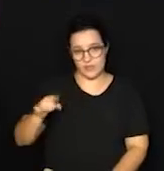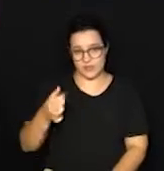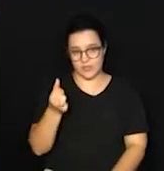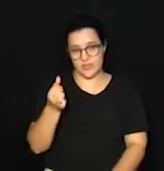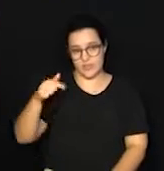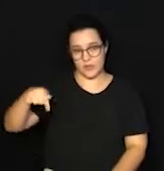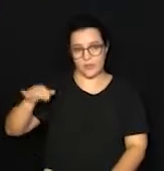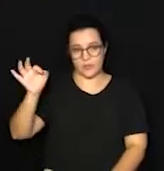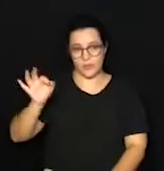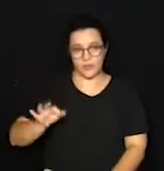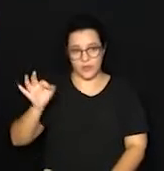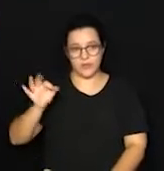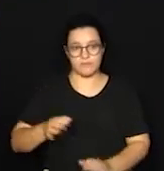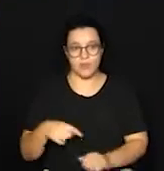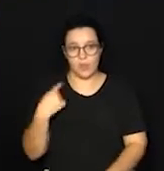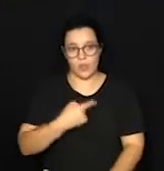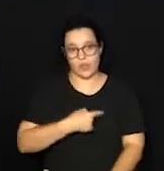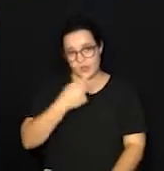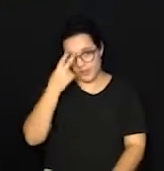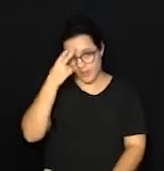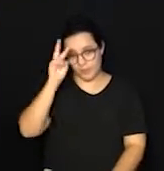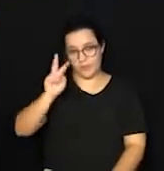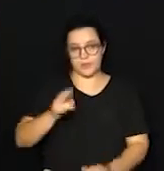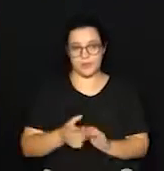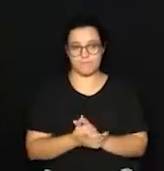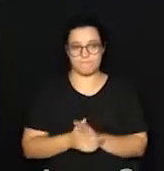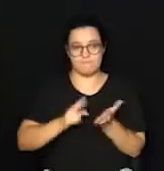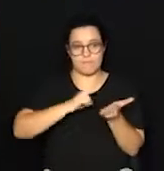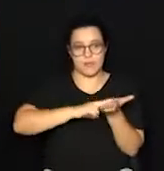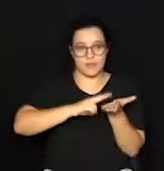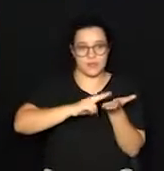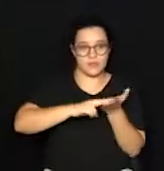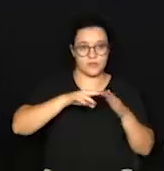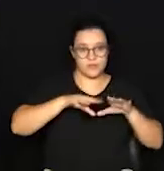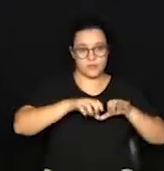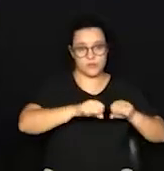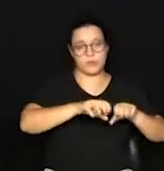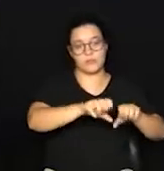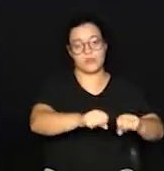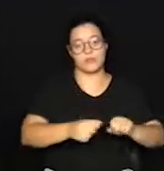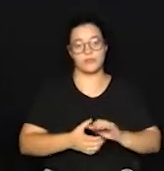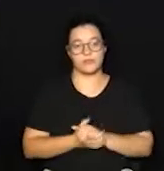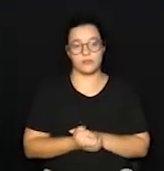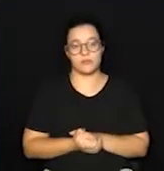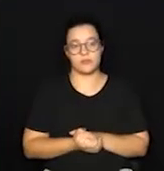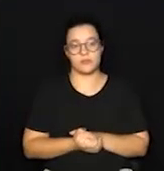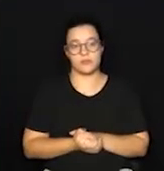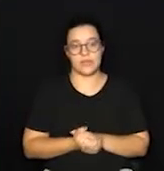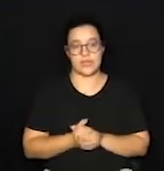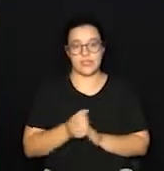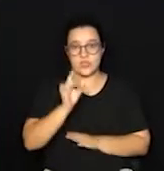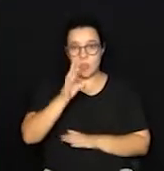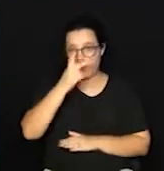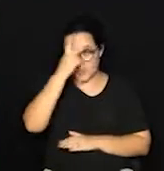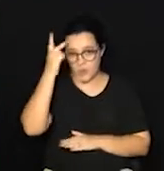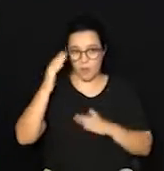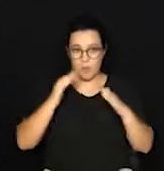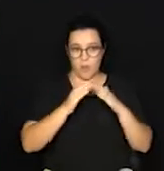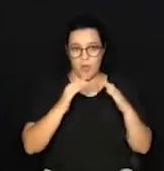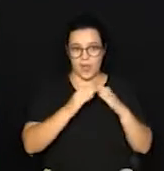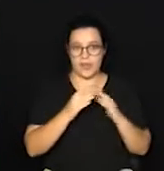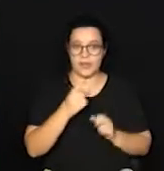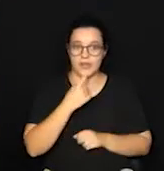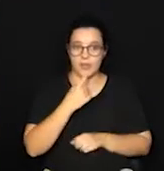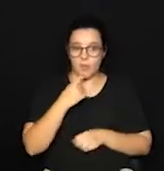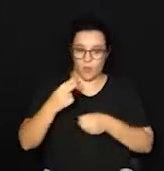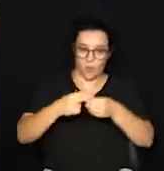66,67%. É importante lembrar também que desses leitos ocupados não necessariamente são moradores de Campinas, porque a Unicamp